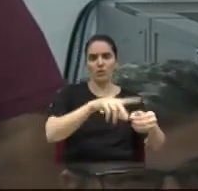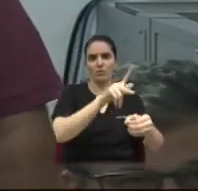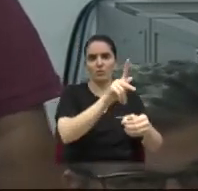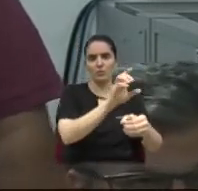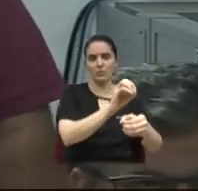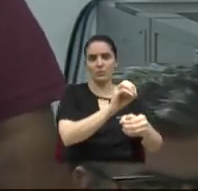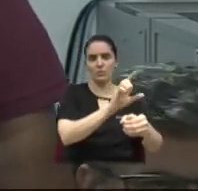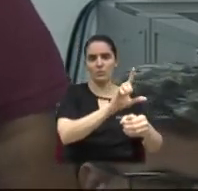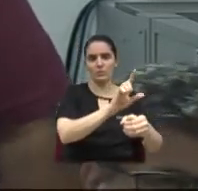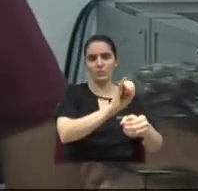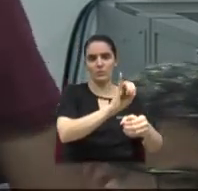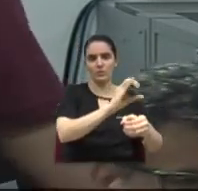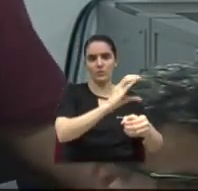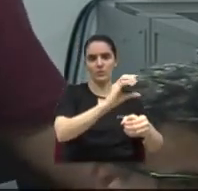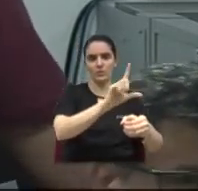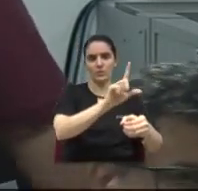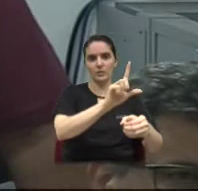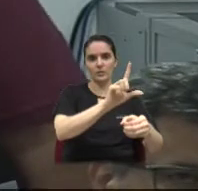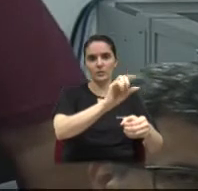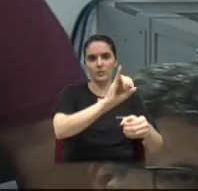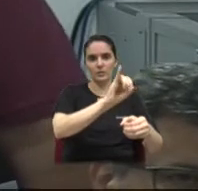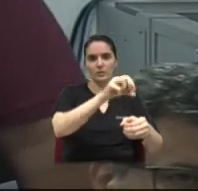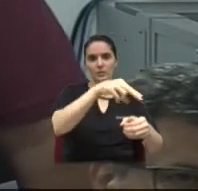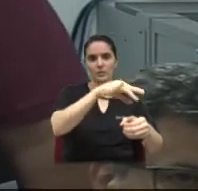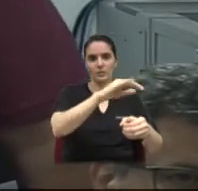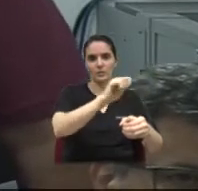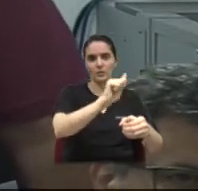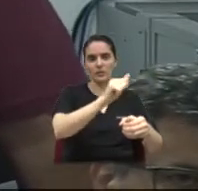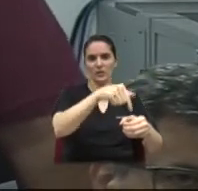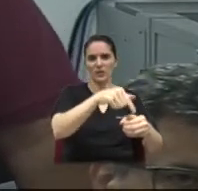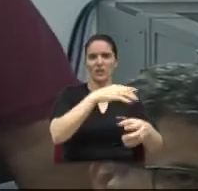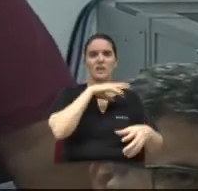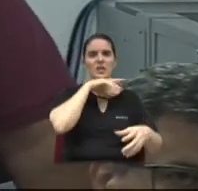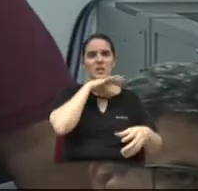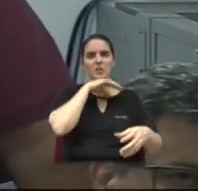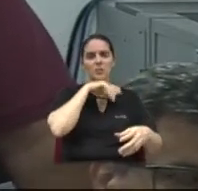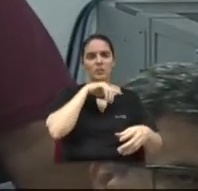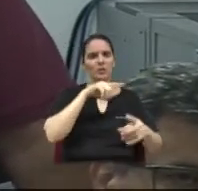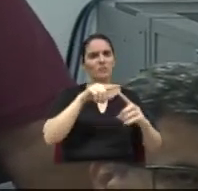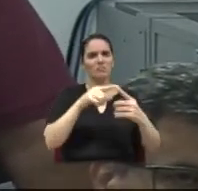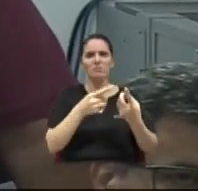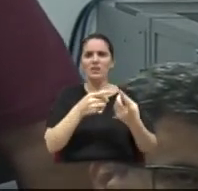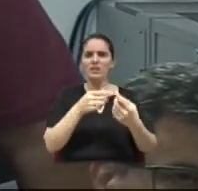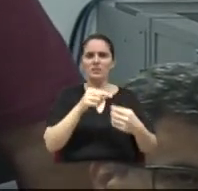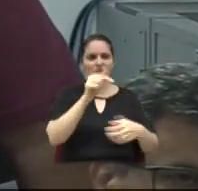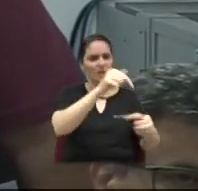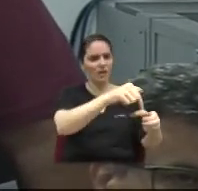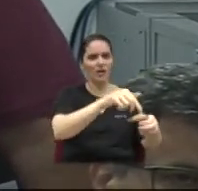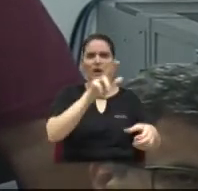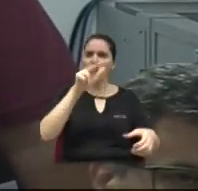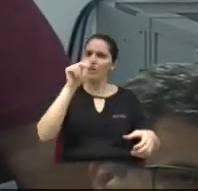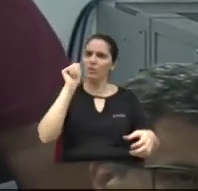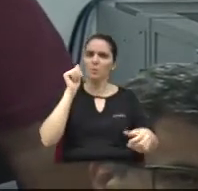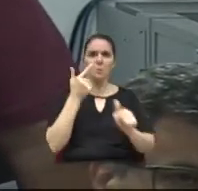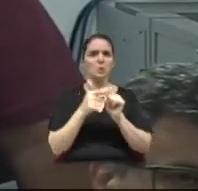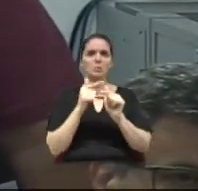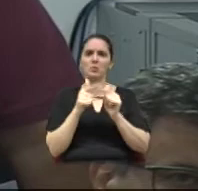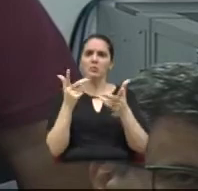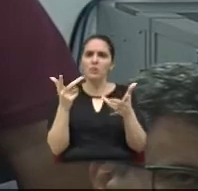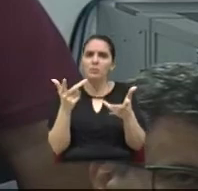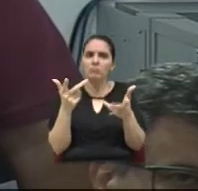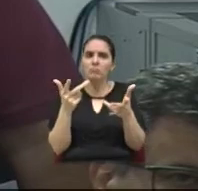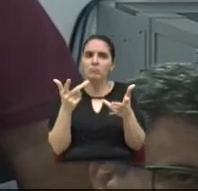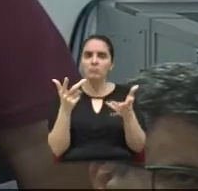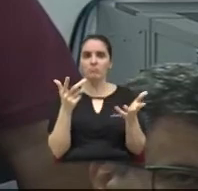alguns vereadores aqui se alguém recebeu alguma reclamação da policlínica. Nunca recebi uma reclamação quando a área era na policlínica.